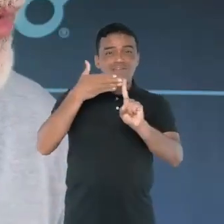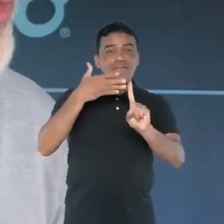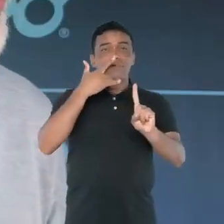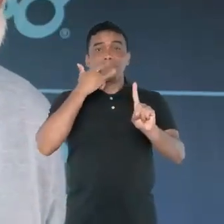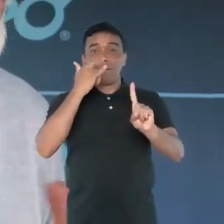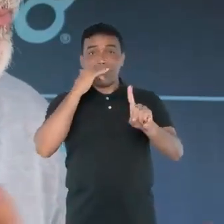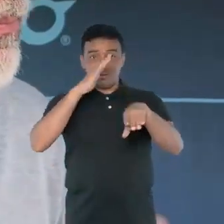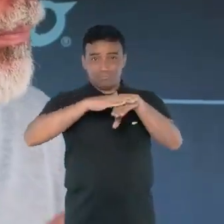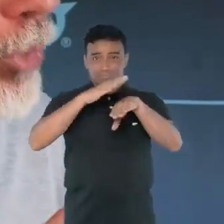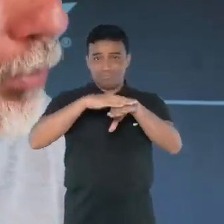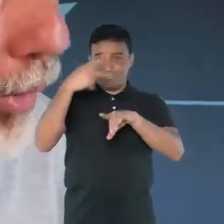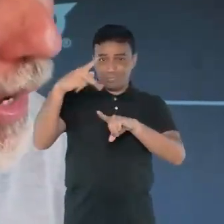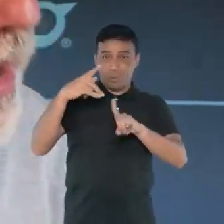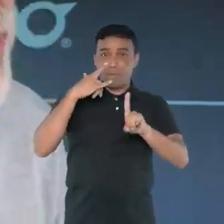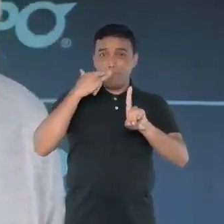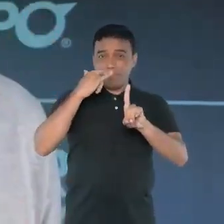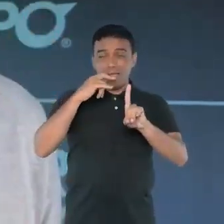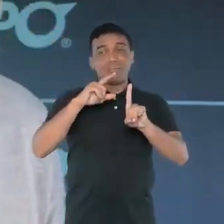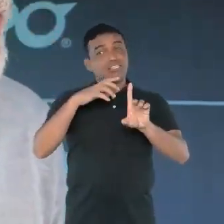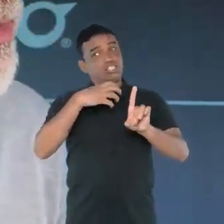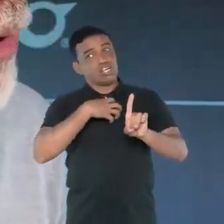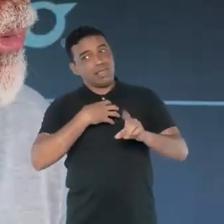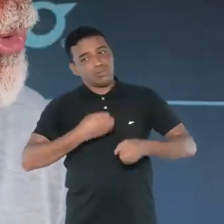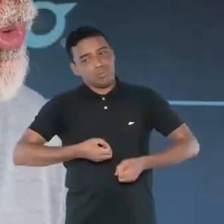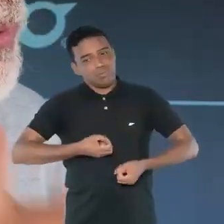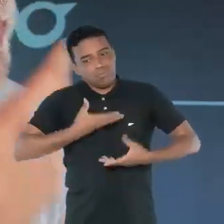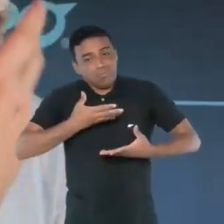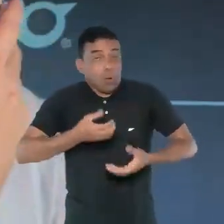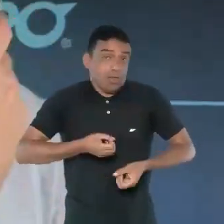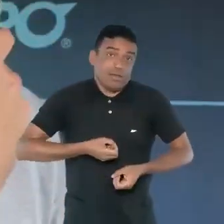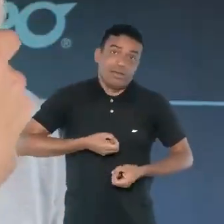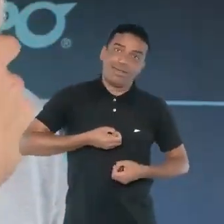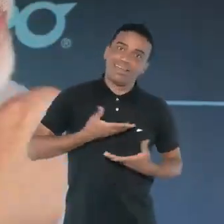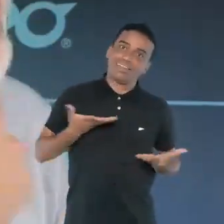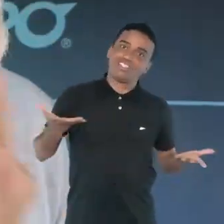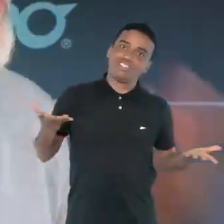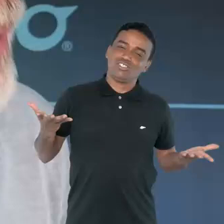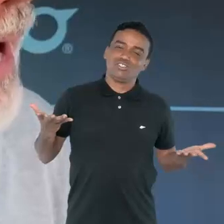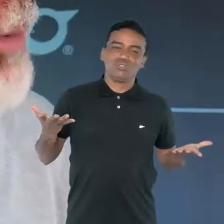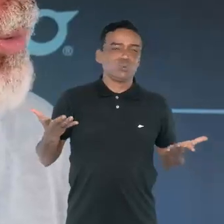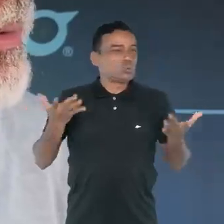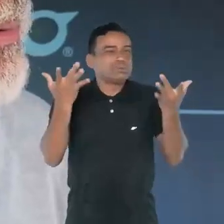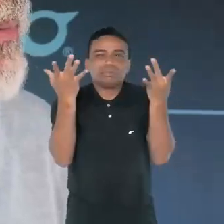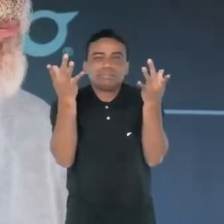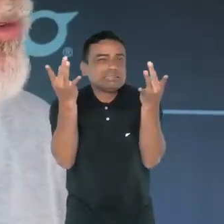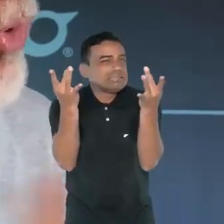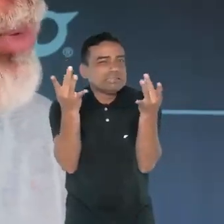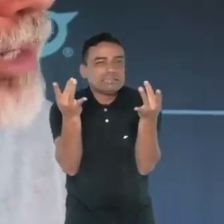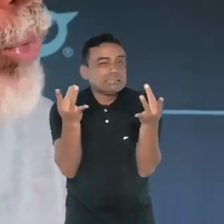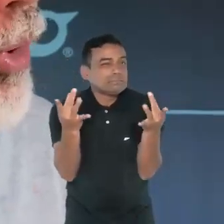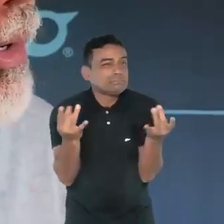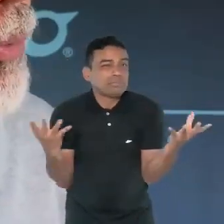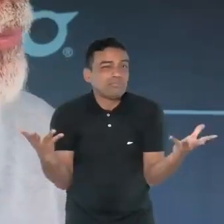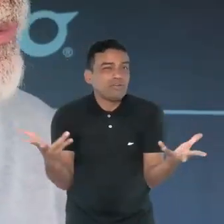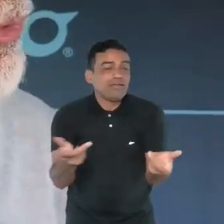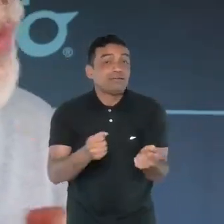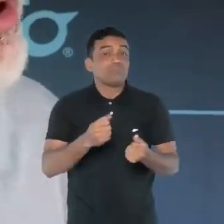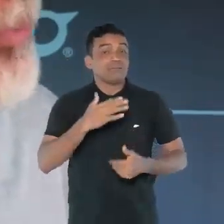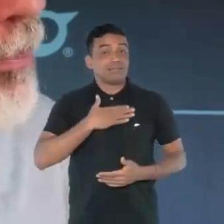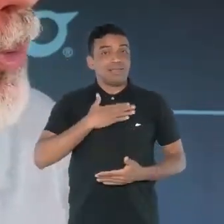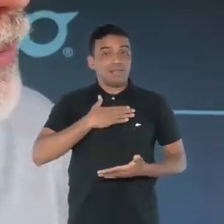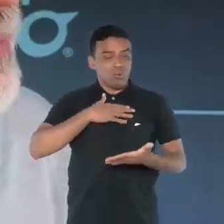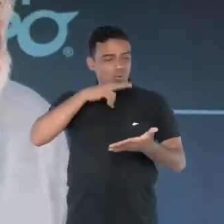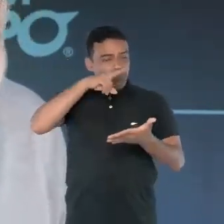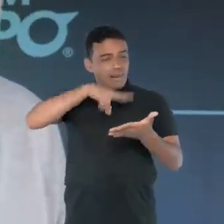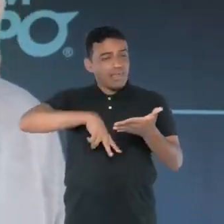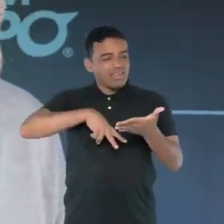que de modo muito poético e de modo muito bem elaborado, mas como leitor doeu